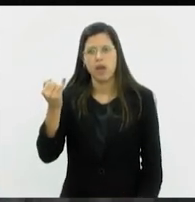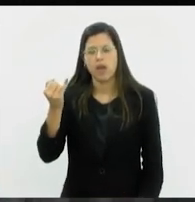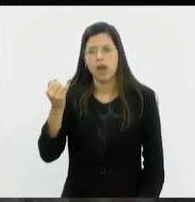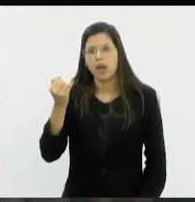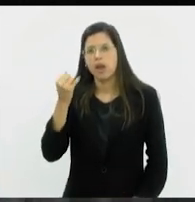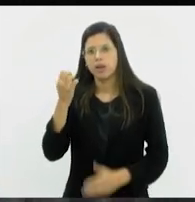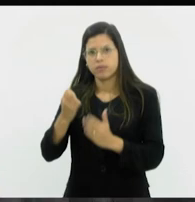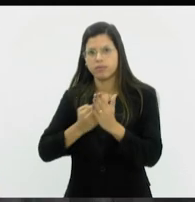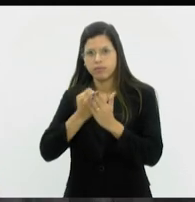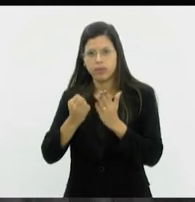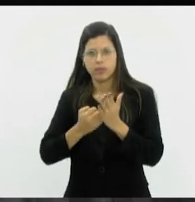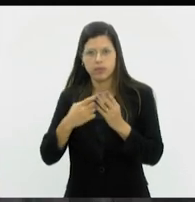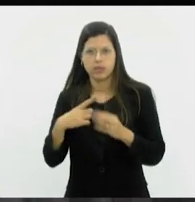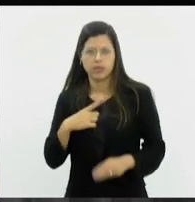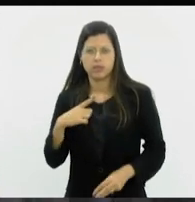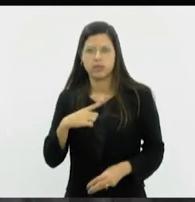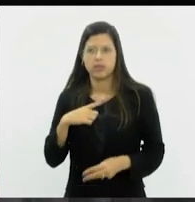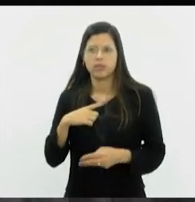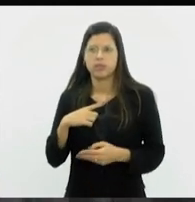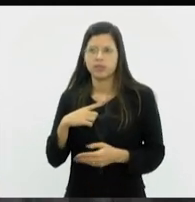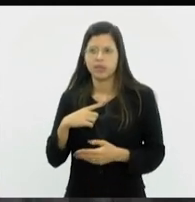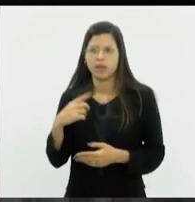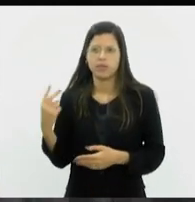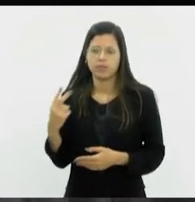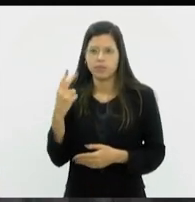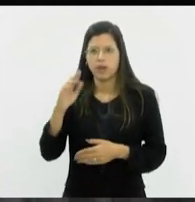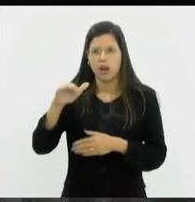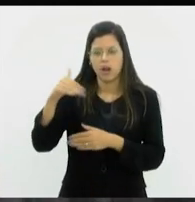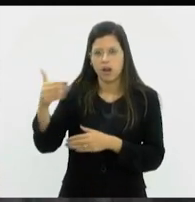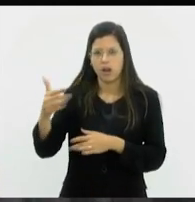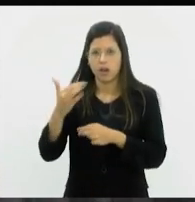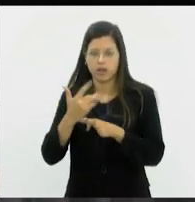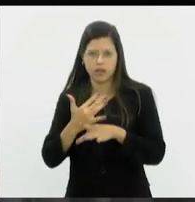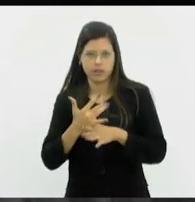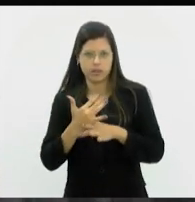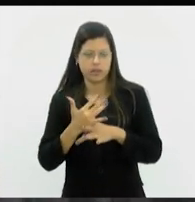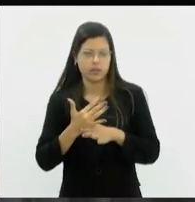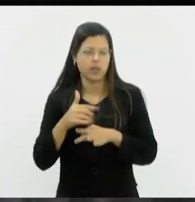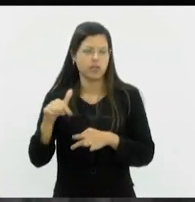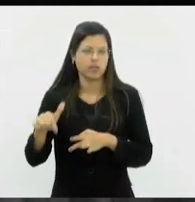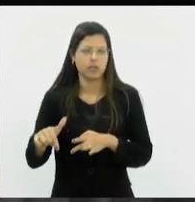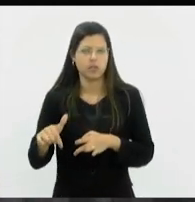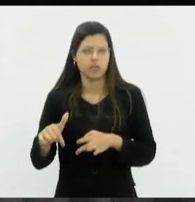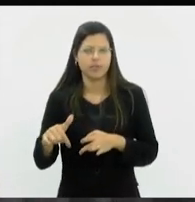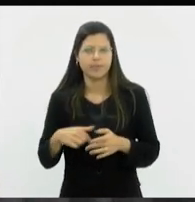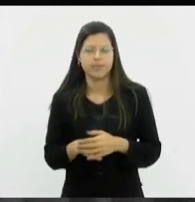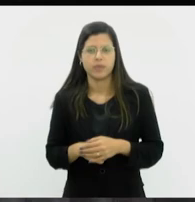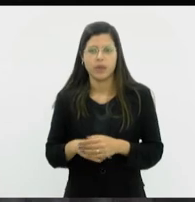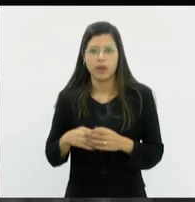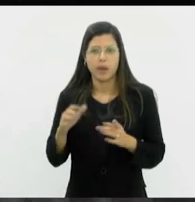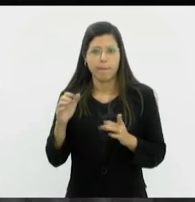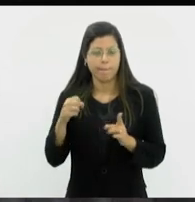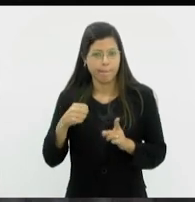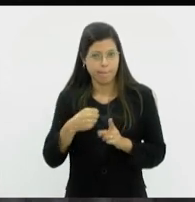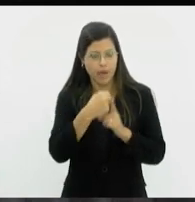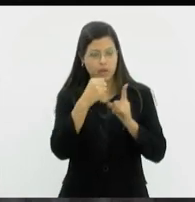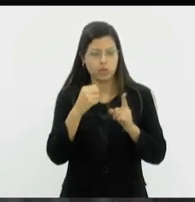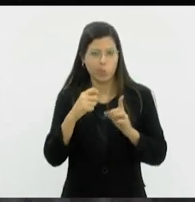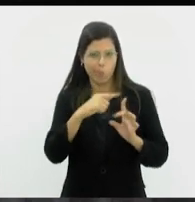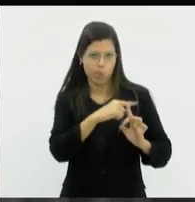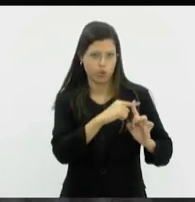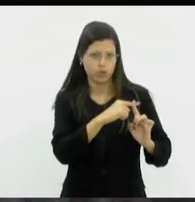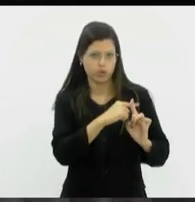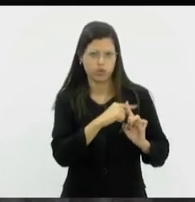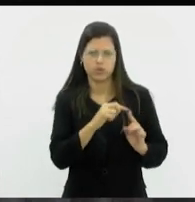cadeia de valores que vai além do município de São Francisco de Itabapuana, impactando positivamente diversos setores da